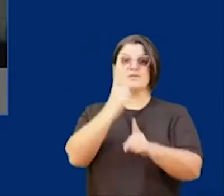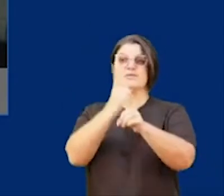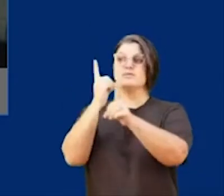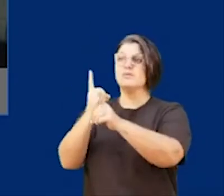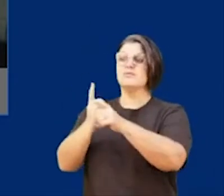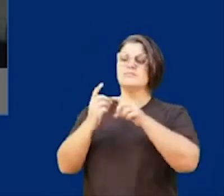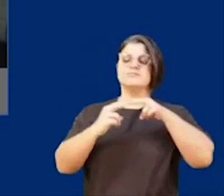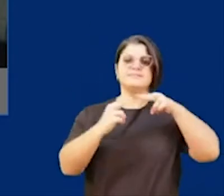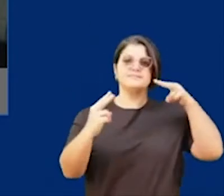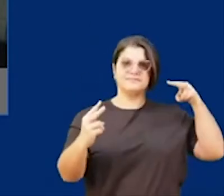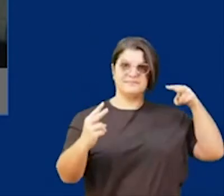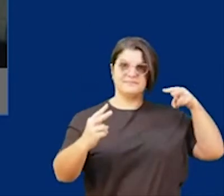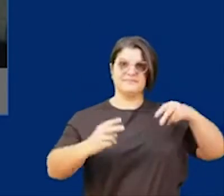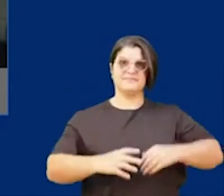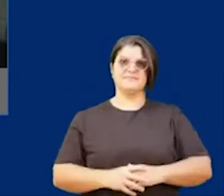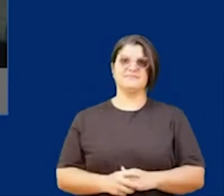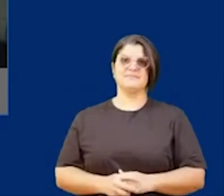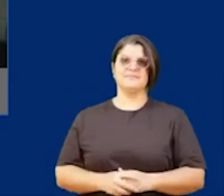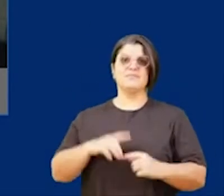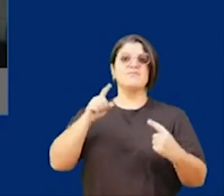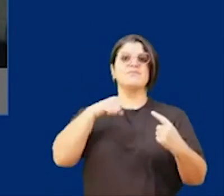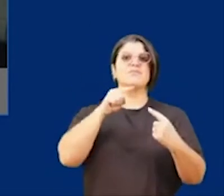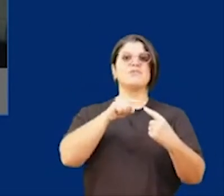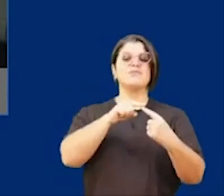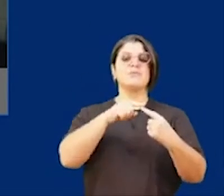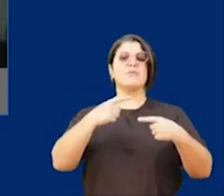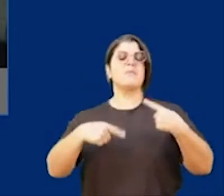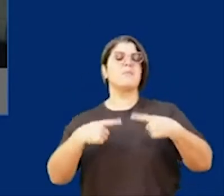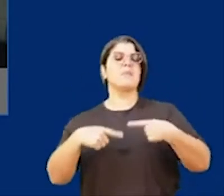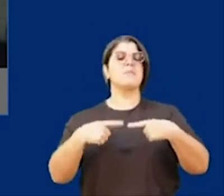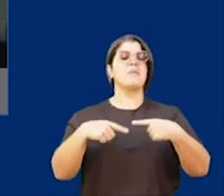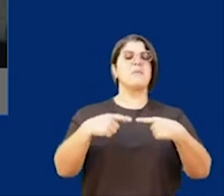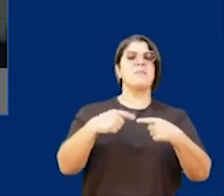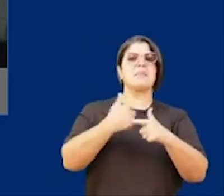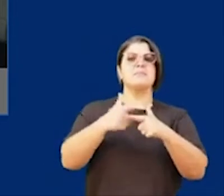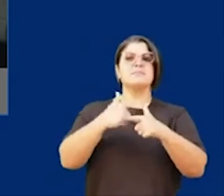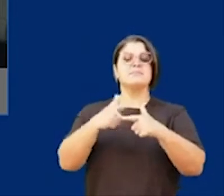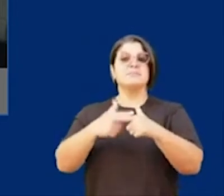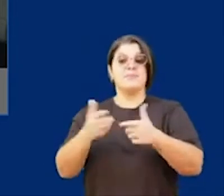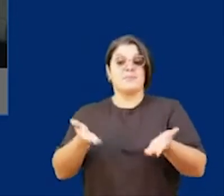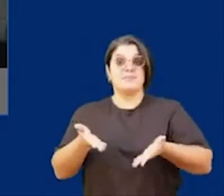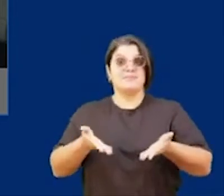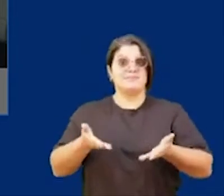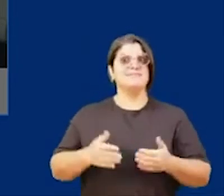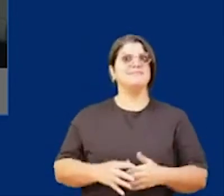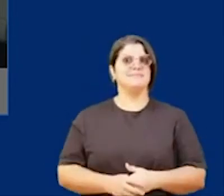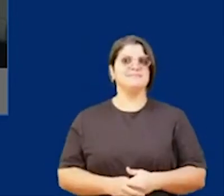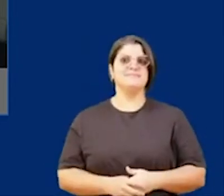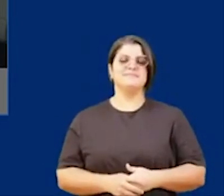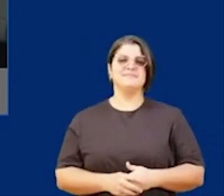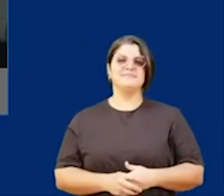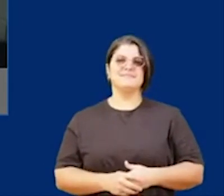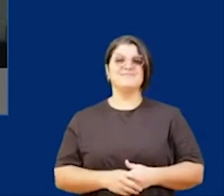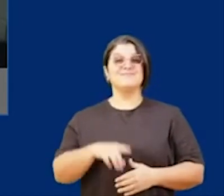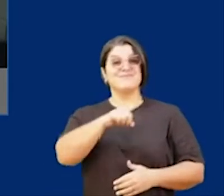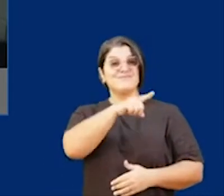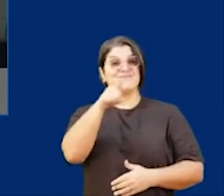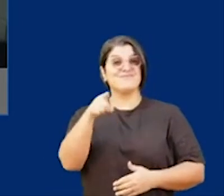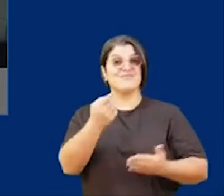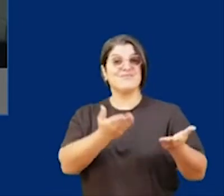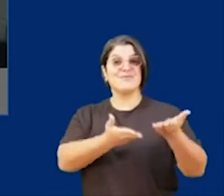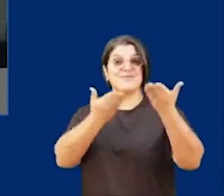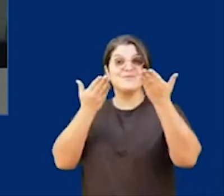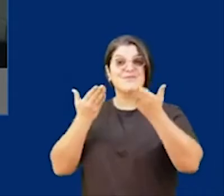virtuais, com o objetivo de debater questões latentes da nossa atualidade. Vocês estão convidados a fazer